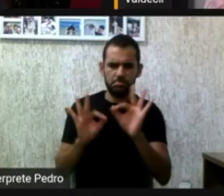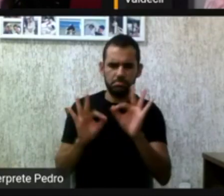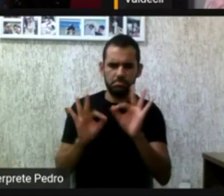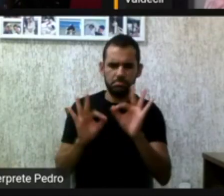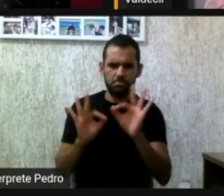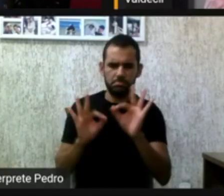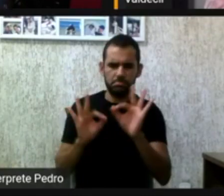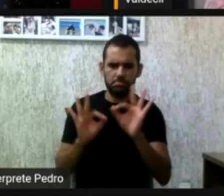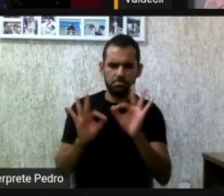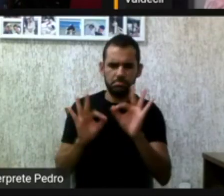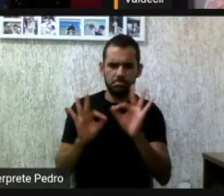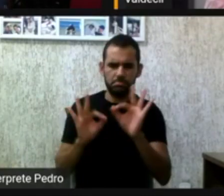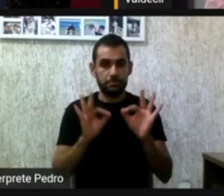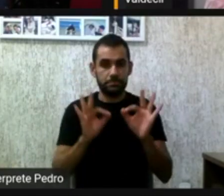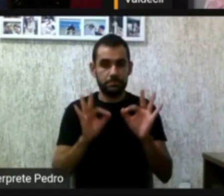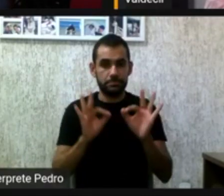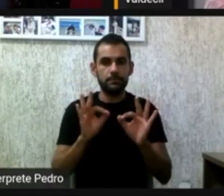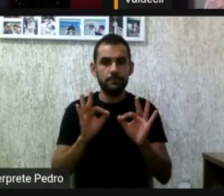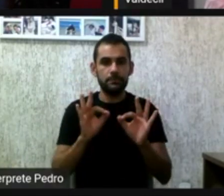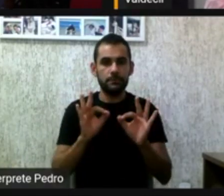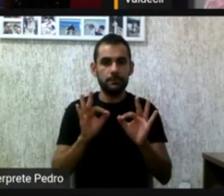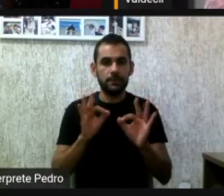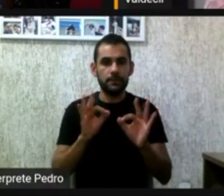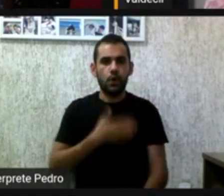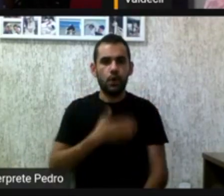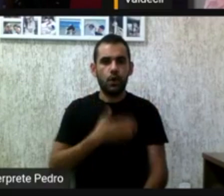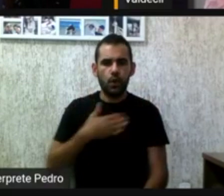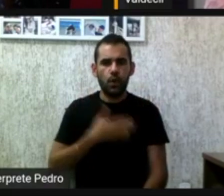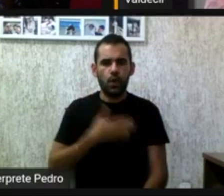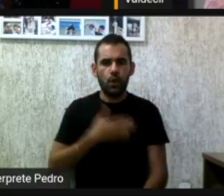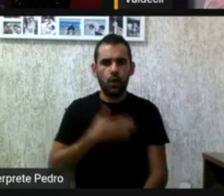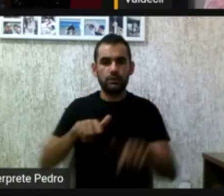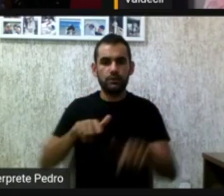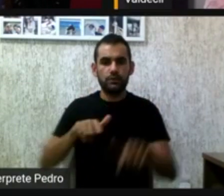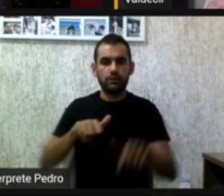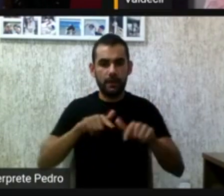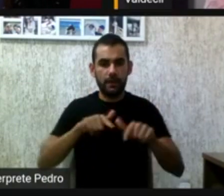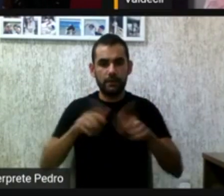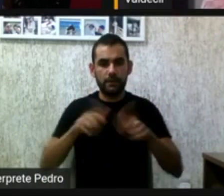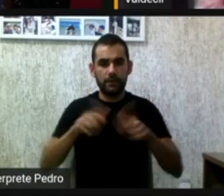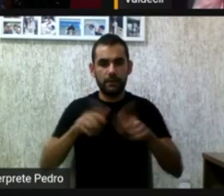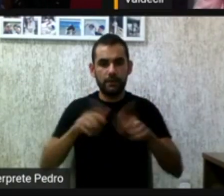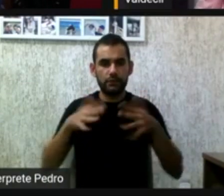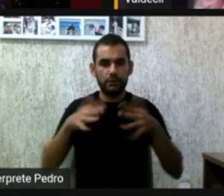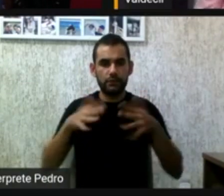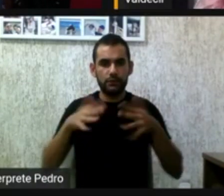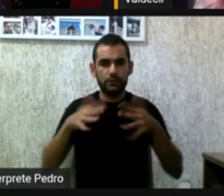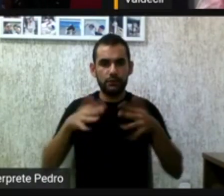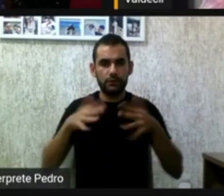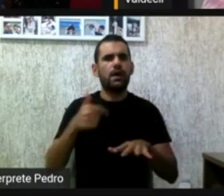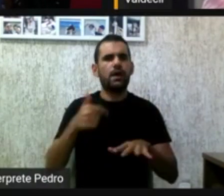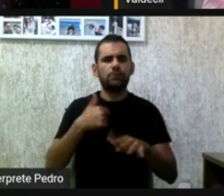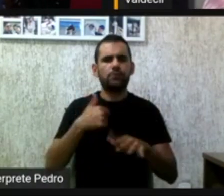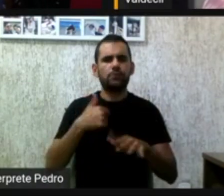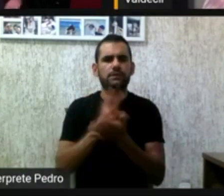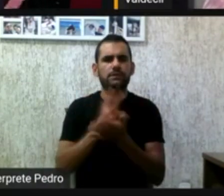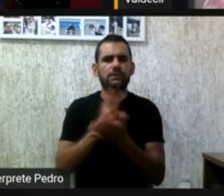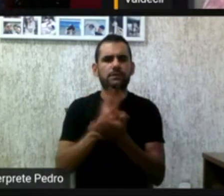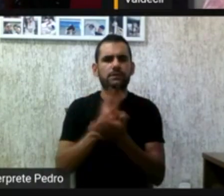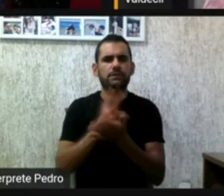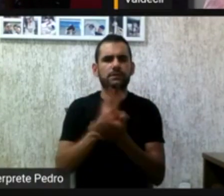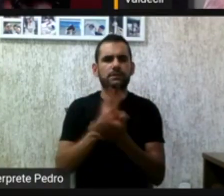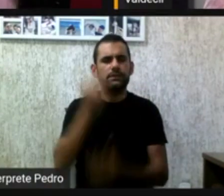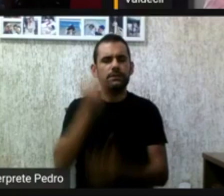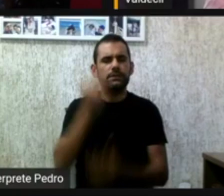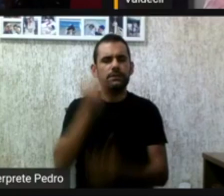Eu bato muito na tecla aqui num portal Mais Vertente sobre a falta de acessibilidade que nós temos na cidade e eu vi que